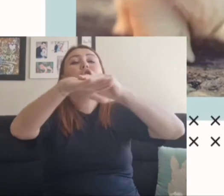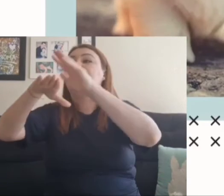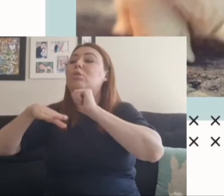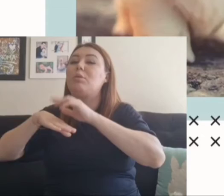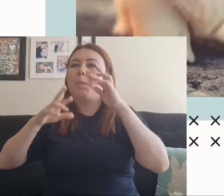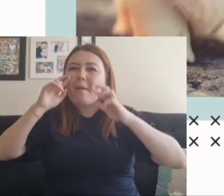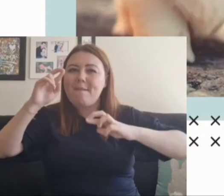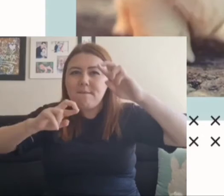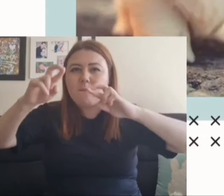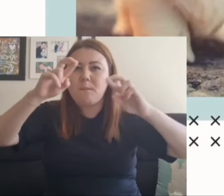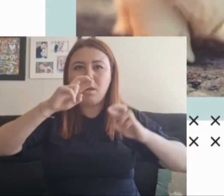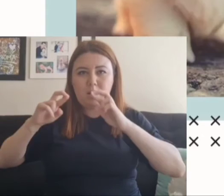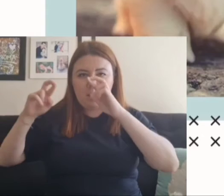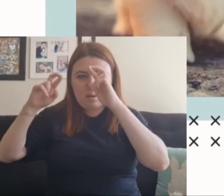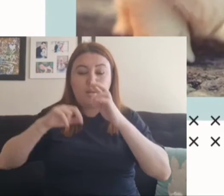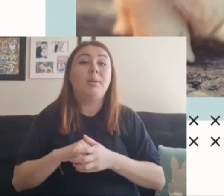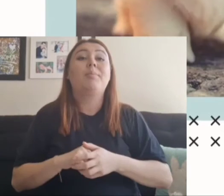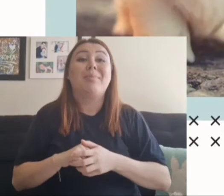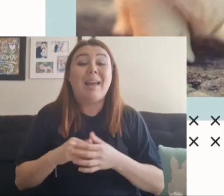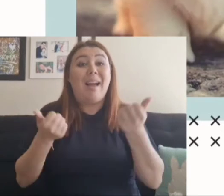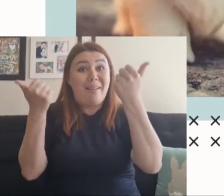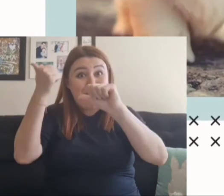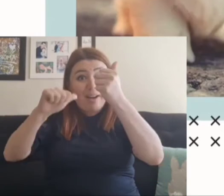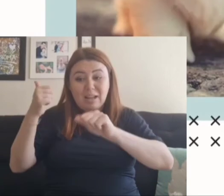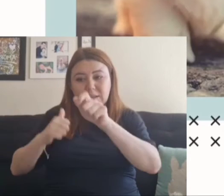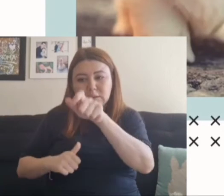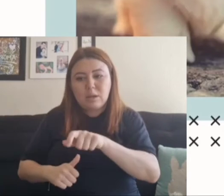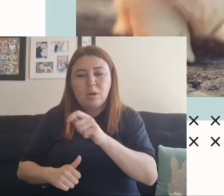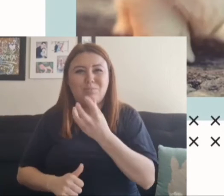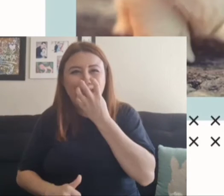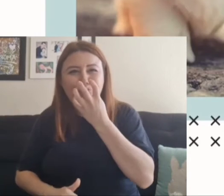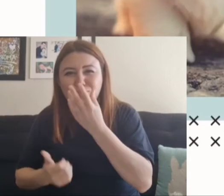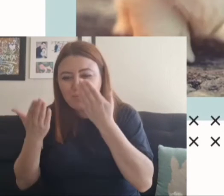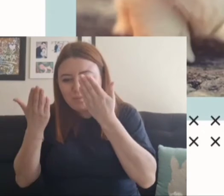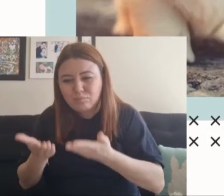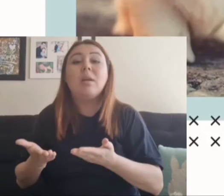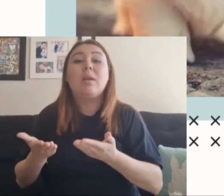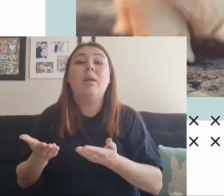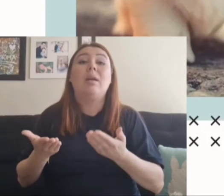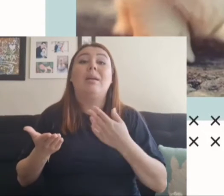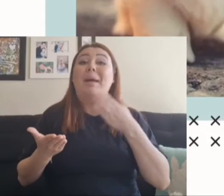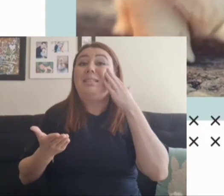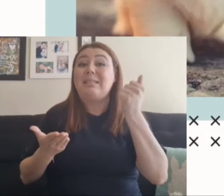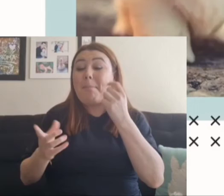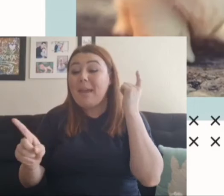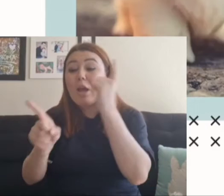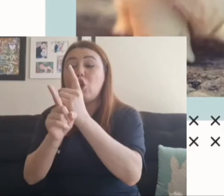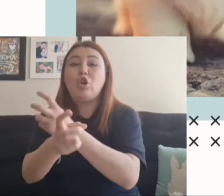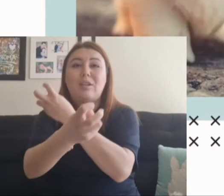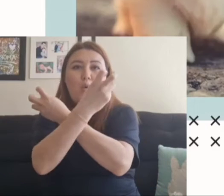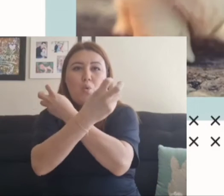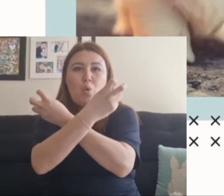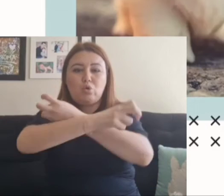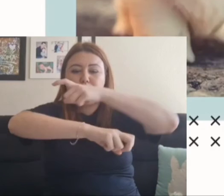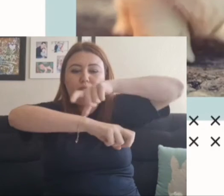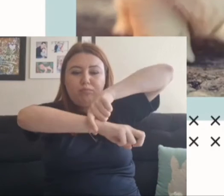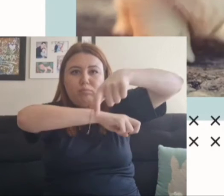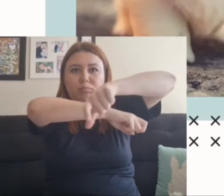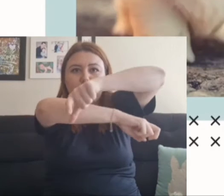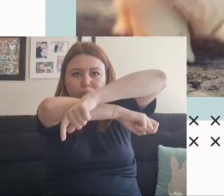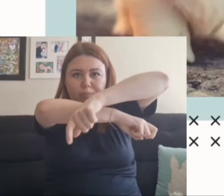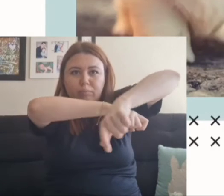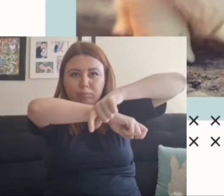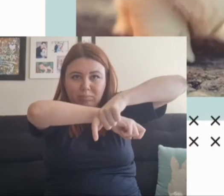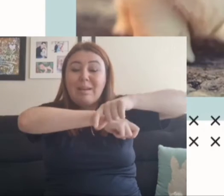apendicular não pode ser completamente conclusiva, já que a idade esquelética ela pode ser influenciada por fatores genéticos, epigenéticos, institucionais e